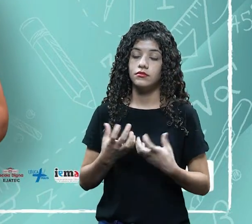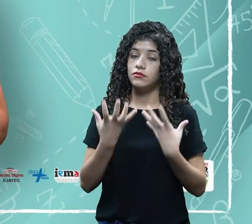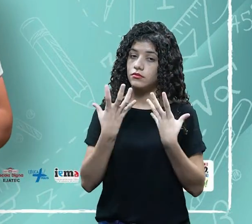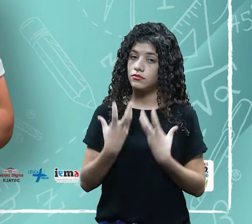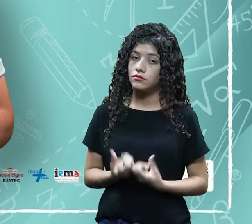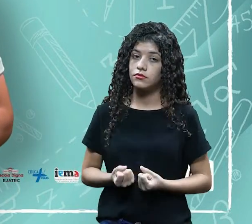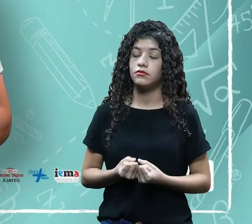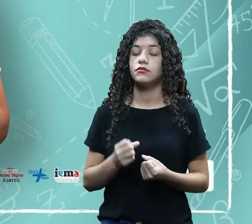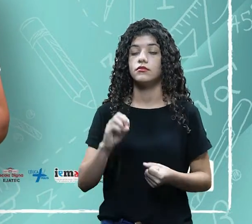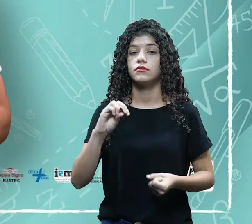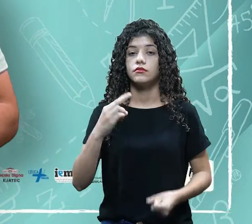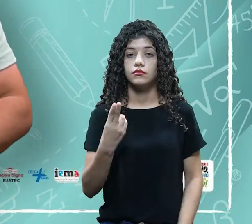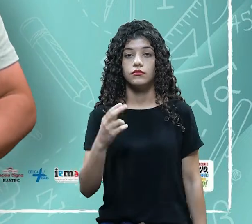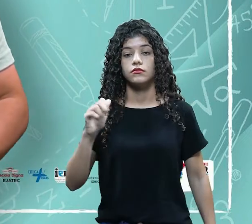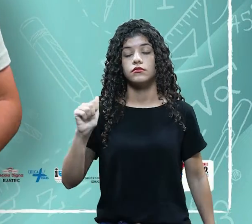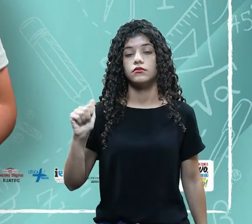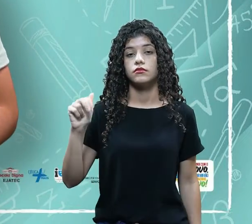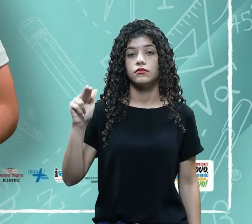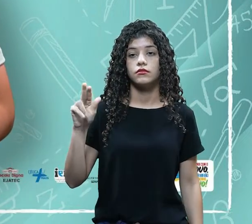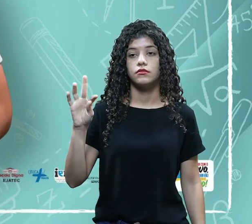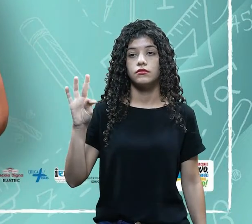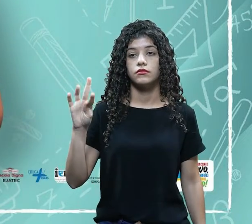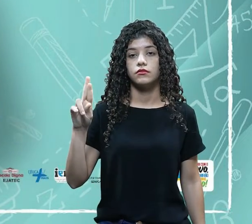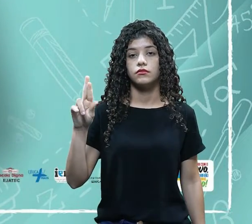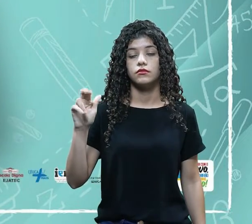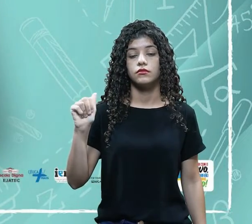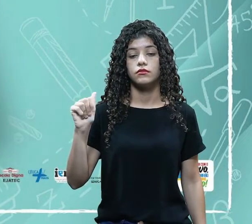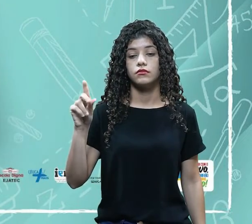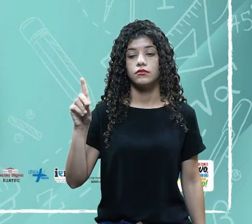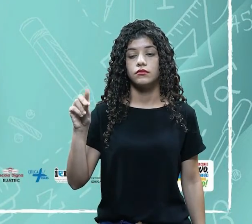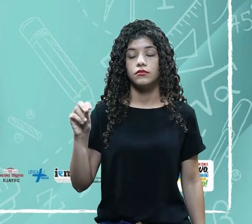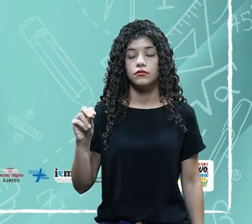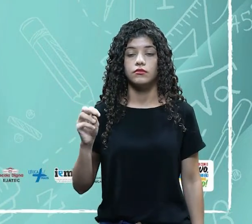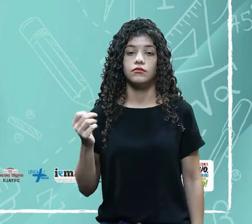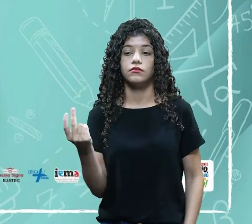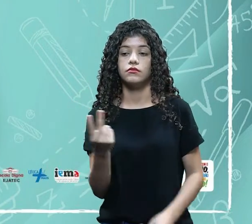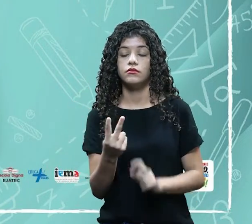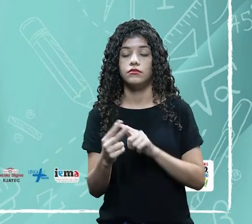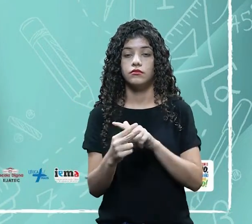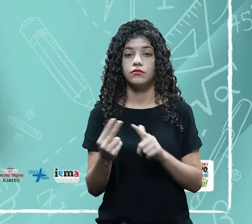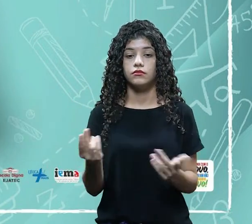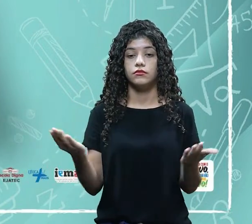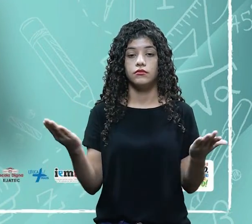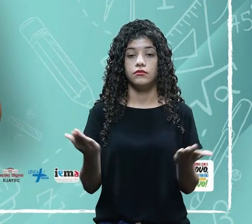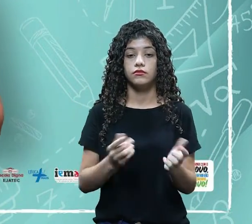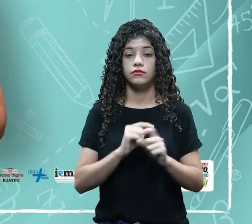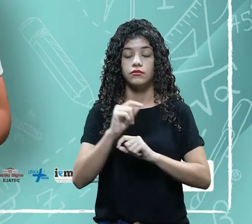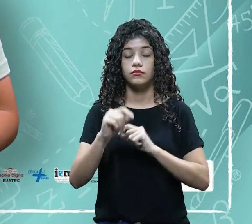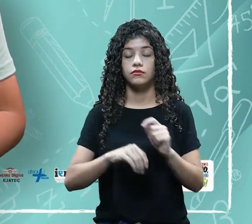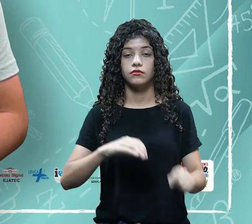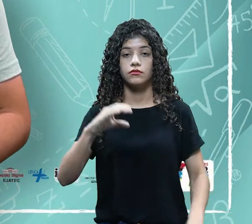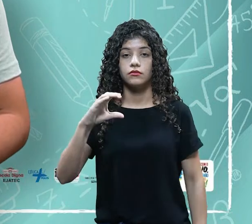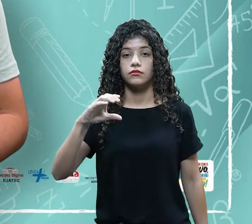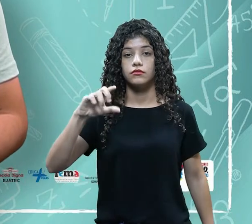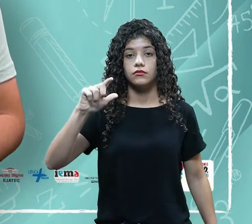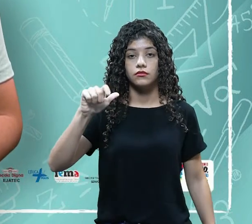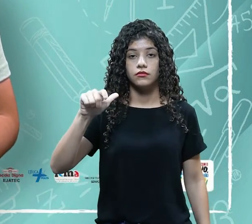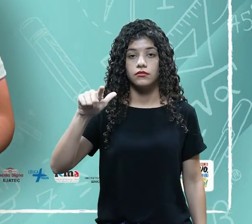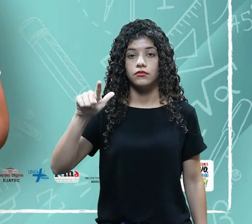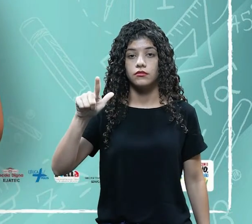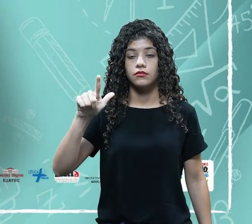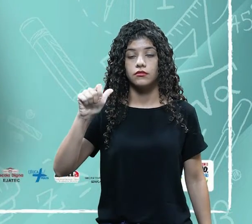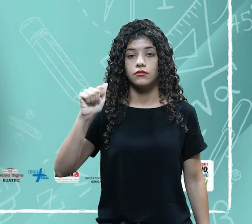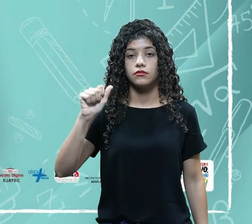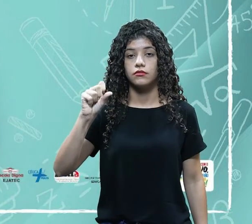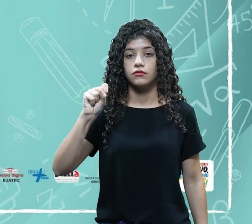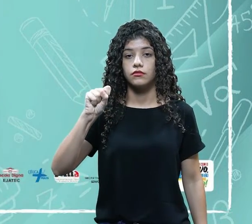ser recebido. Tá bom? O documento foi autuado, né, foi recebido, agora ele vai ser classificado. Lembra lá que lá no